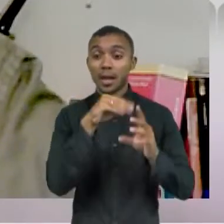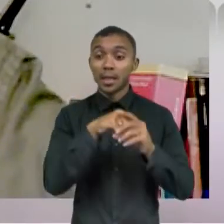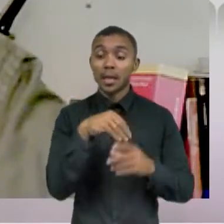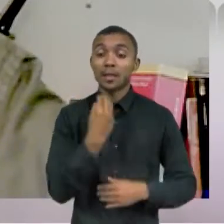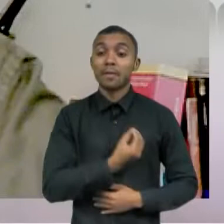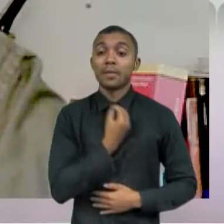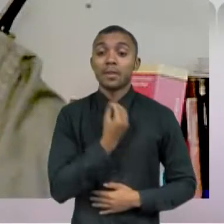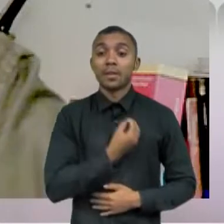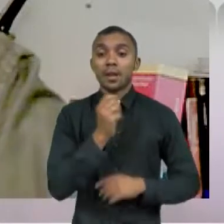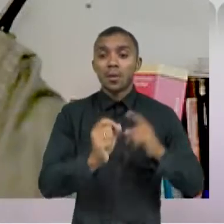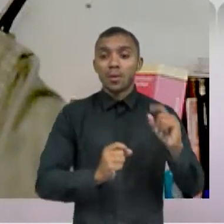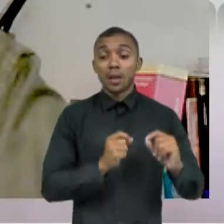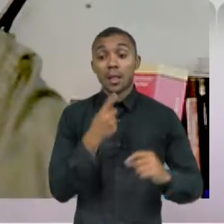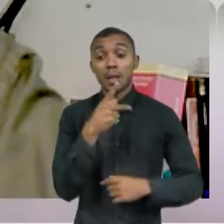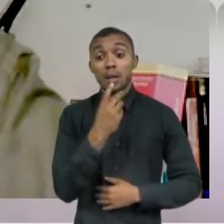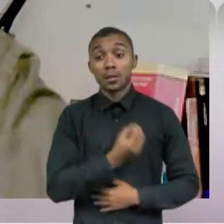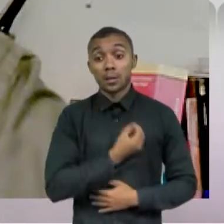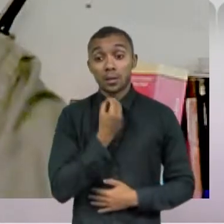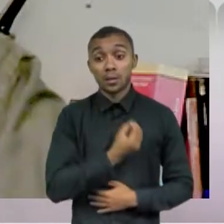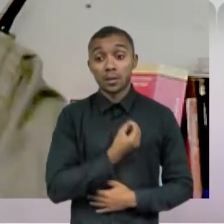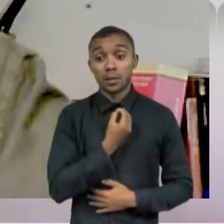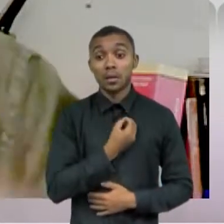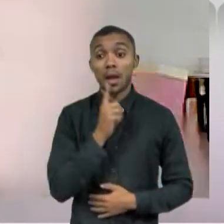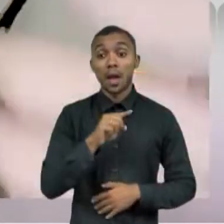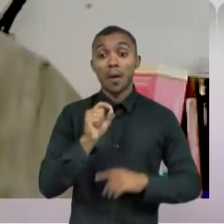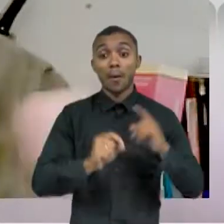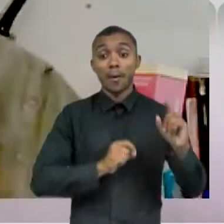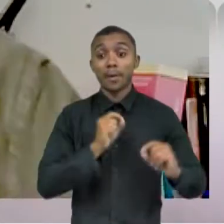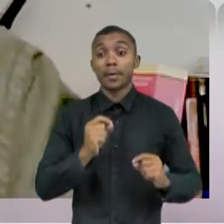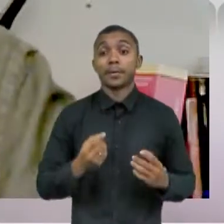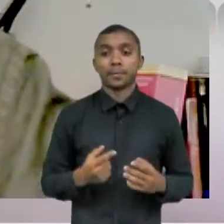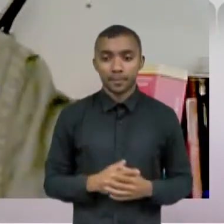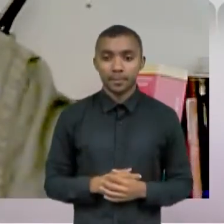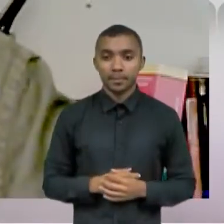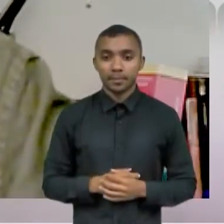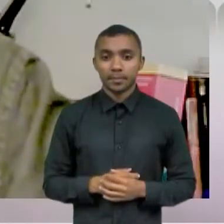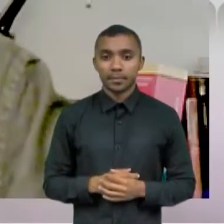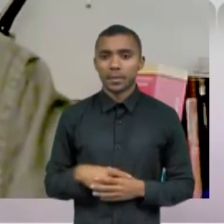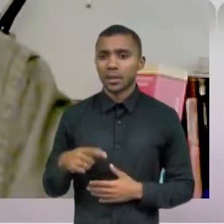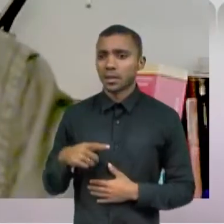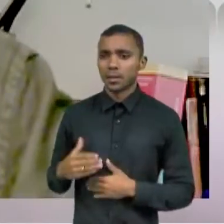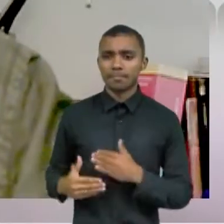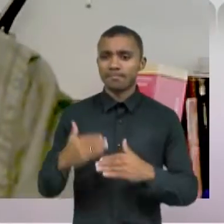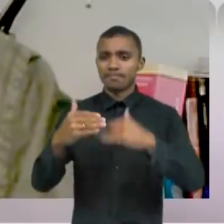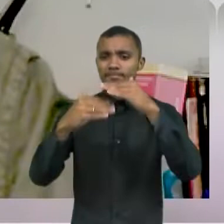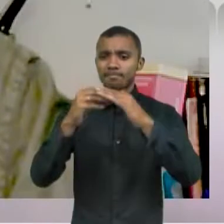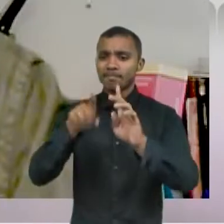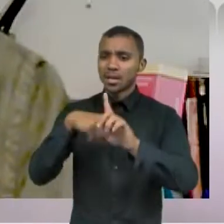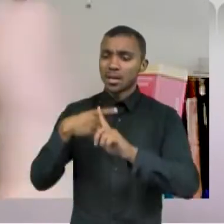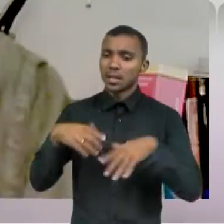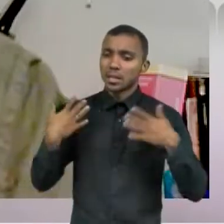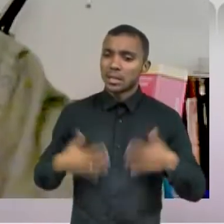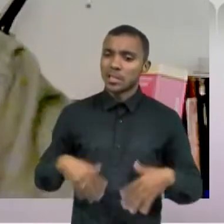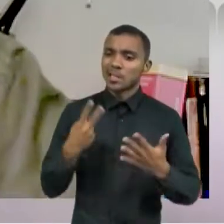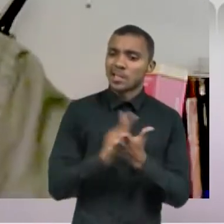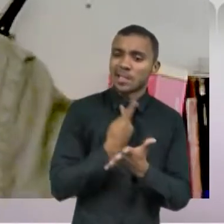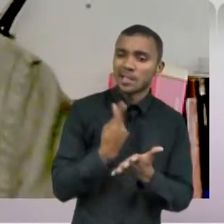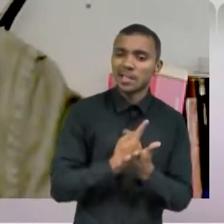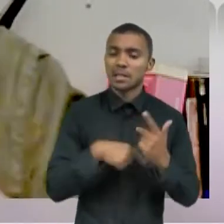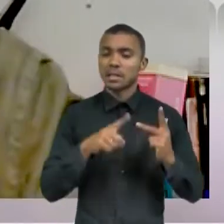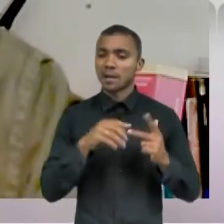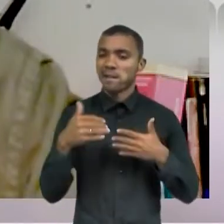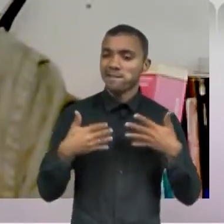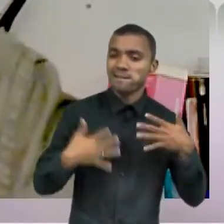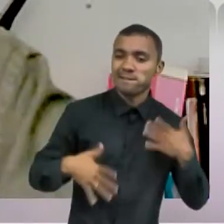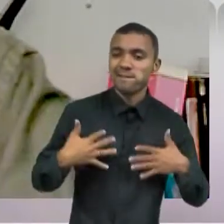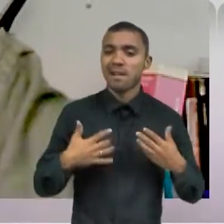vida de Edson Queiroz, como a de qualquer um de nós, é feita de solavancos, de turbulências, de erros, de acertos,